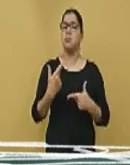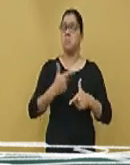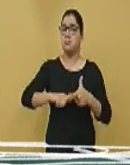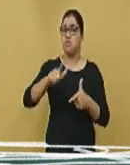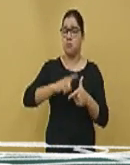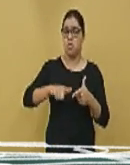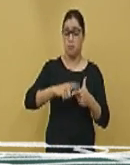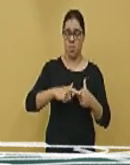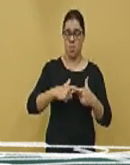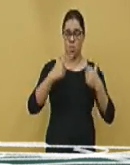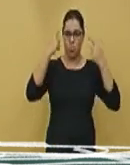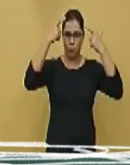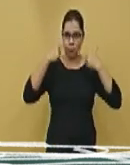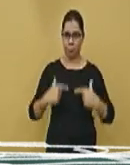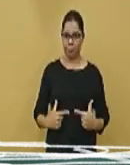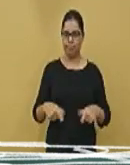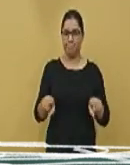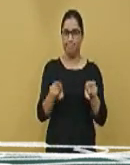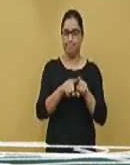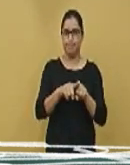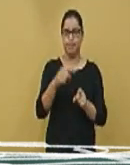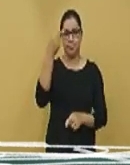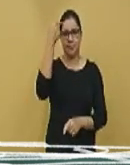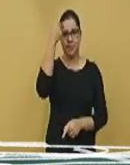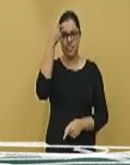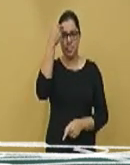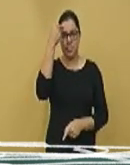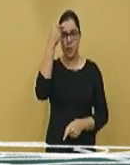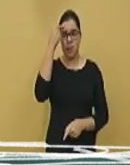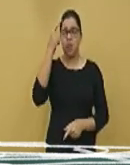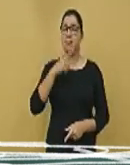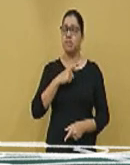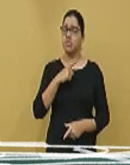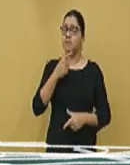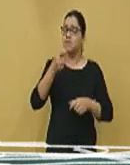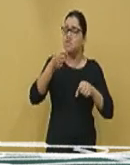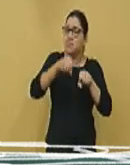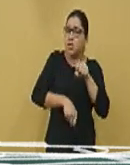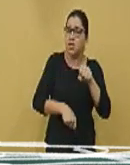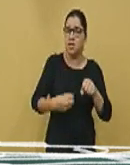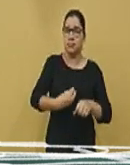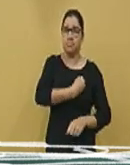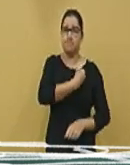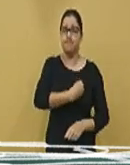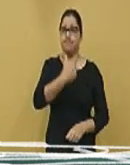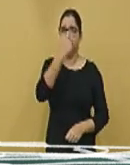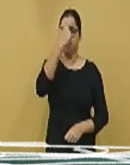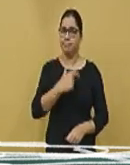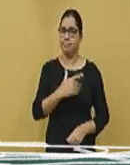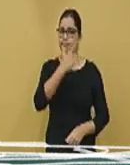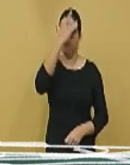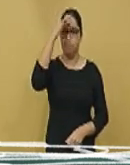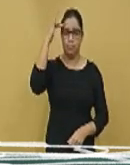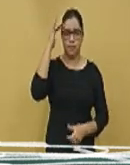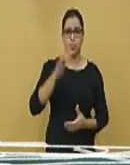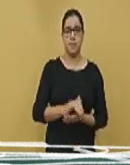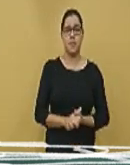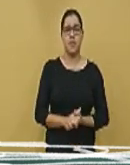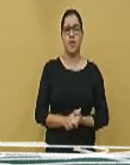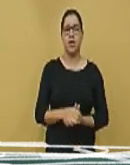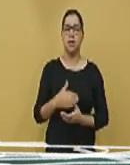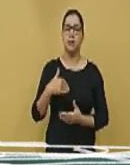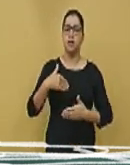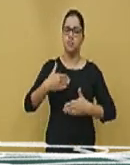e física, que afetam diretamente sua vida. Nesse sentido, nas nossas caminhadas